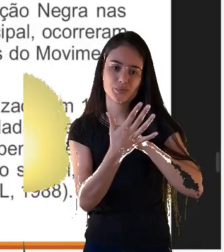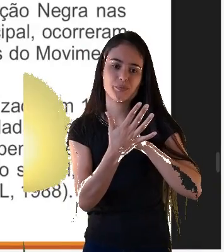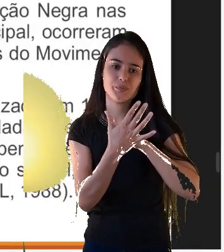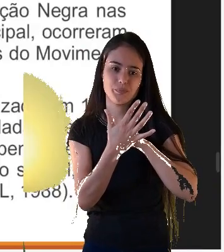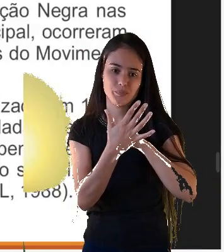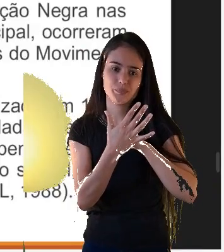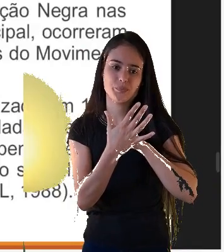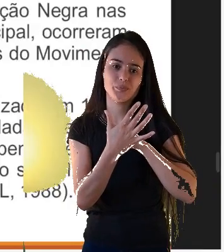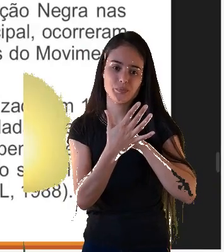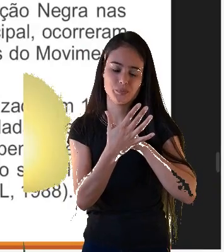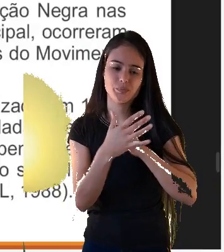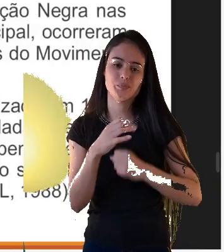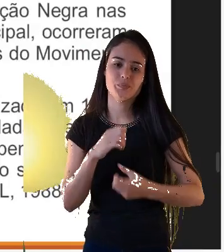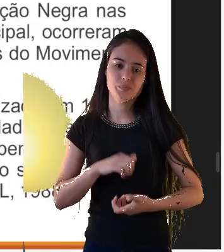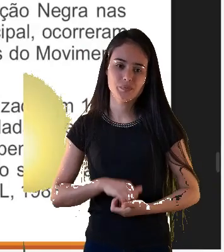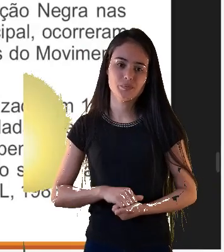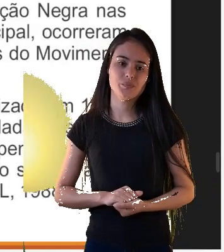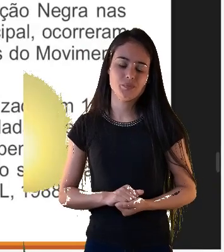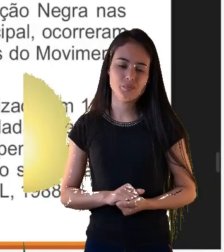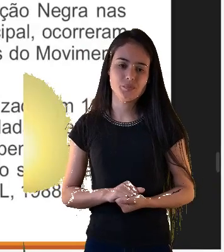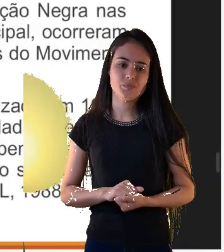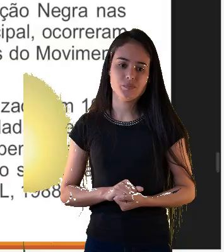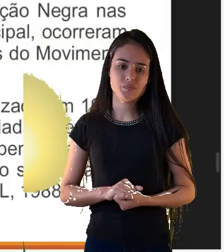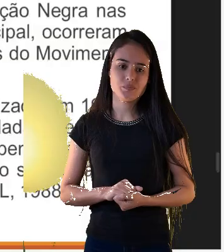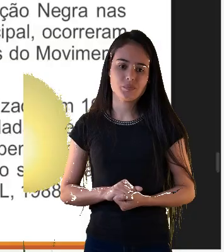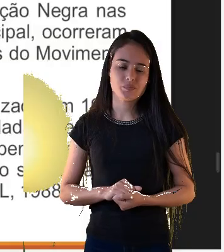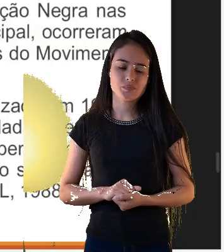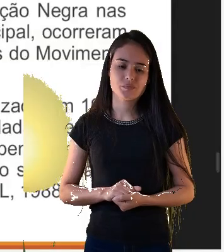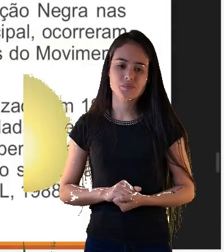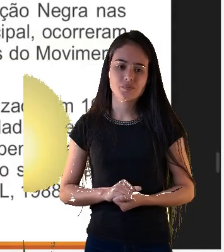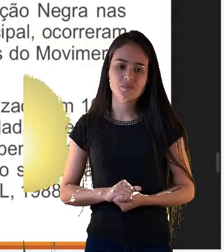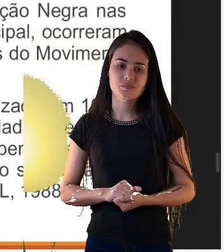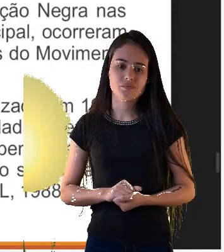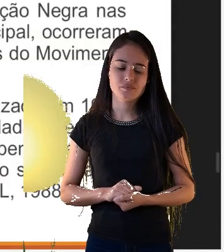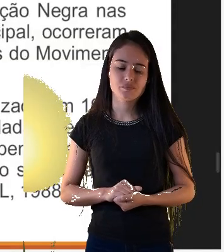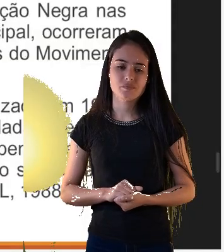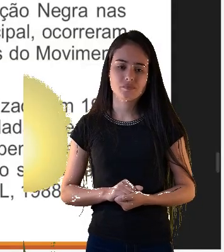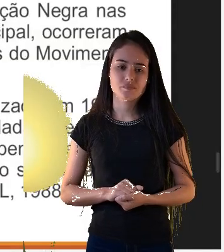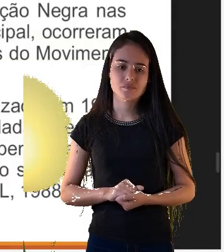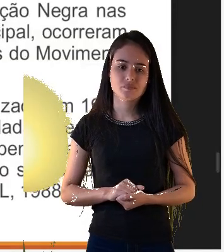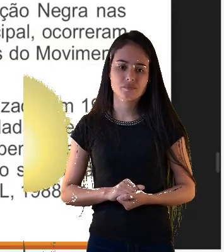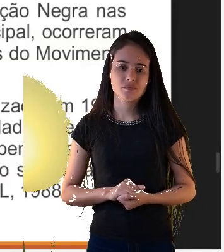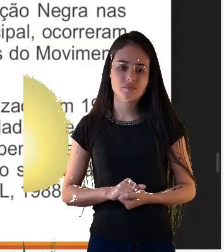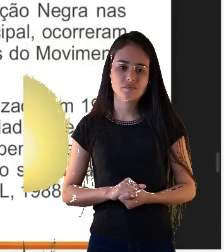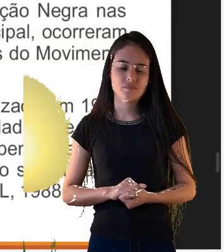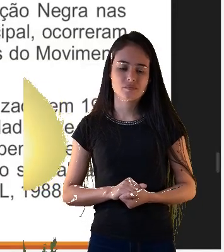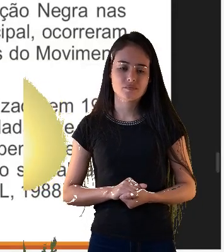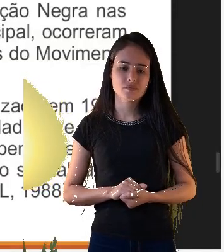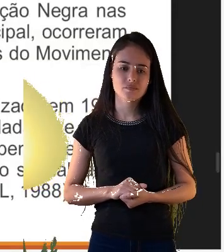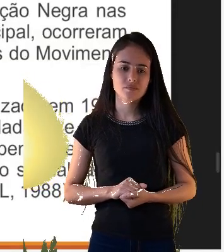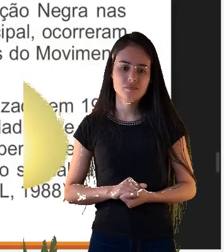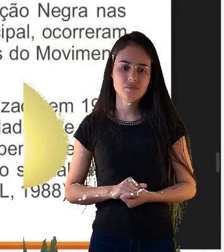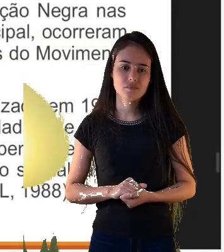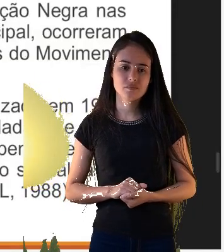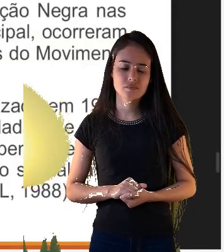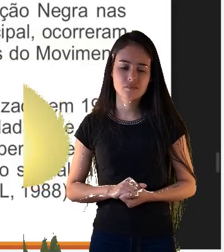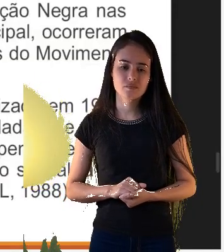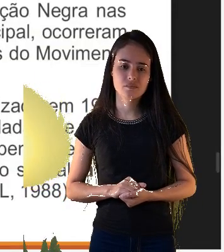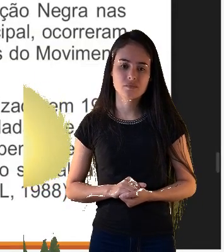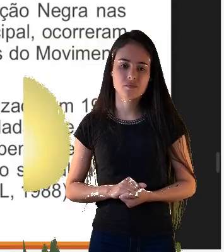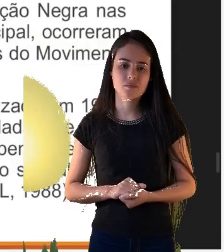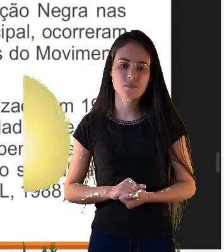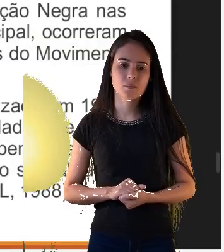estrutural, porque essas pessoas foram pessoas, por exemplo, que não puderam parar de trabalhar, ficar em casa e tal, e tal, e